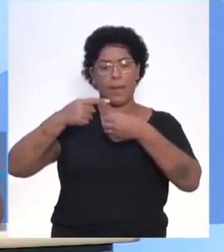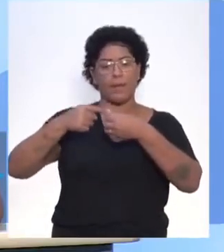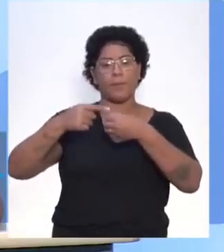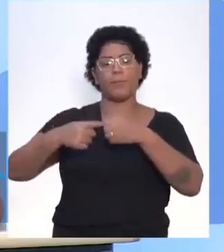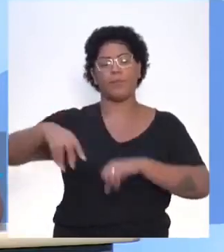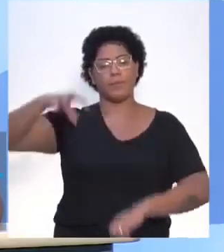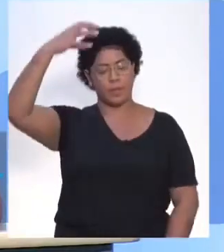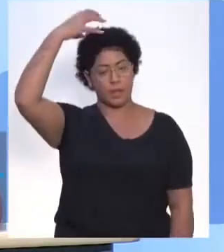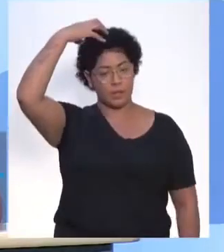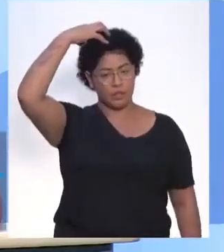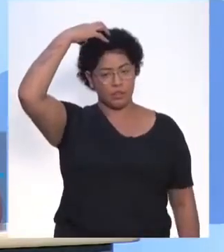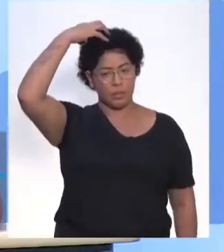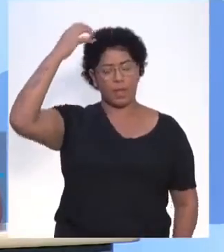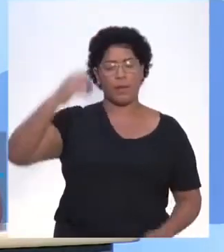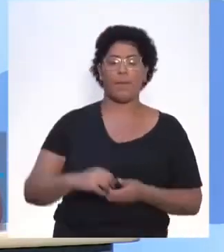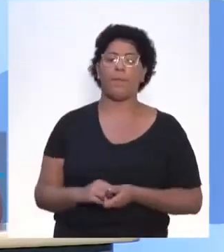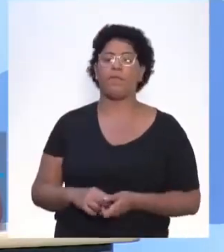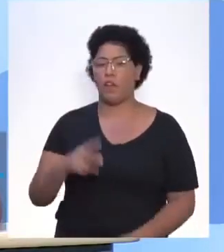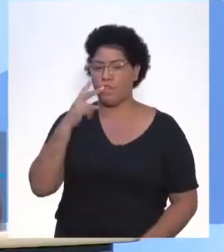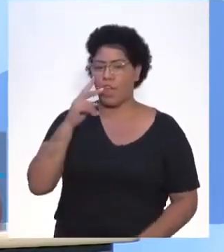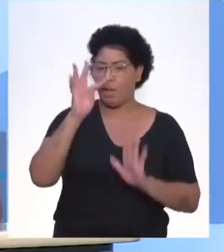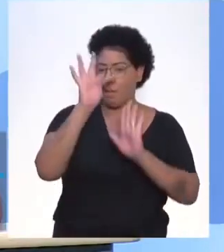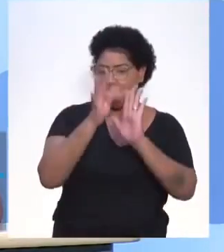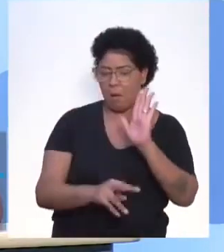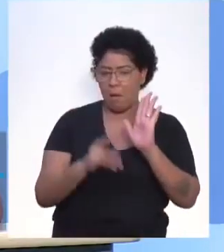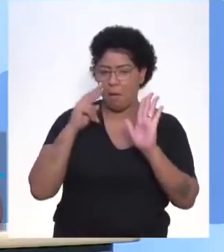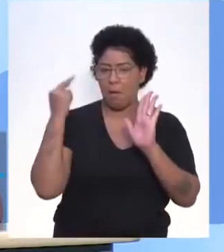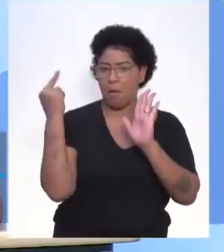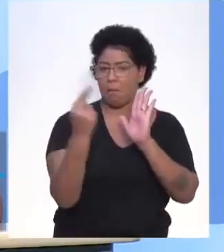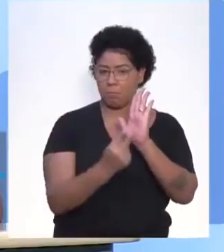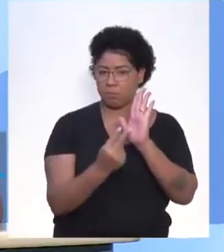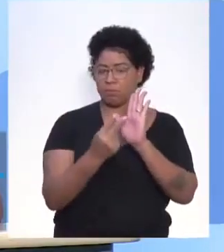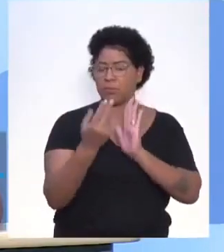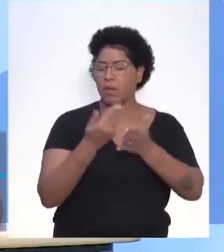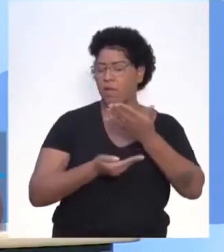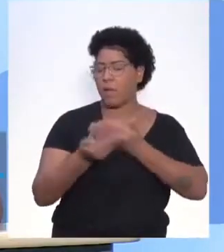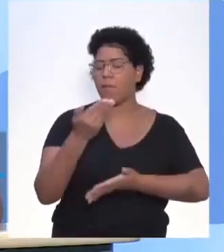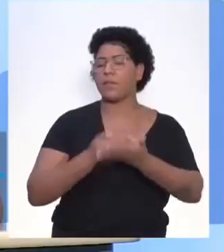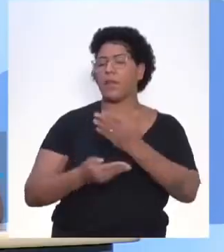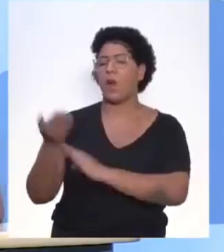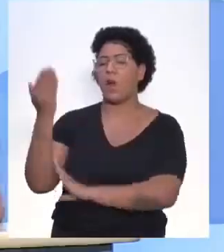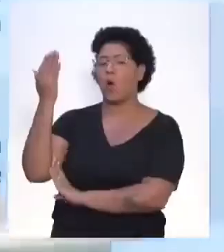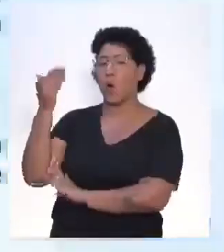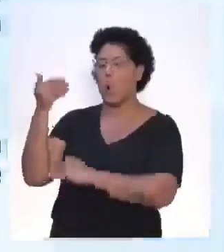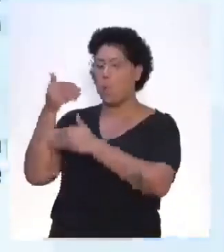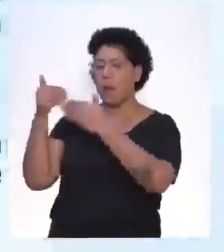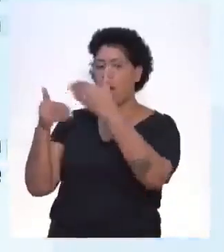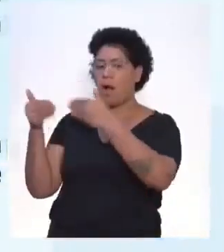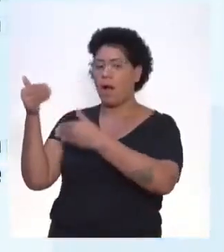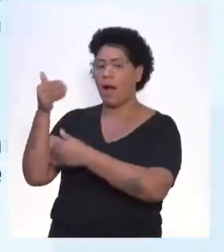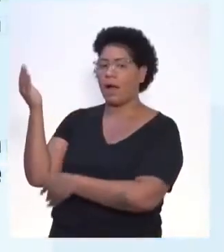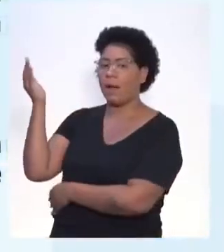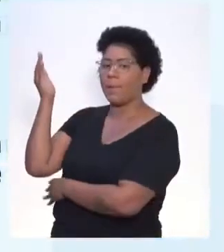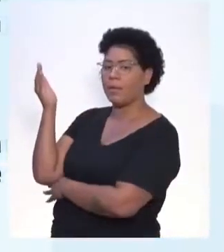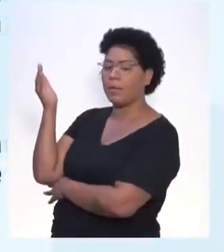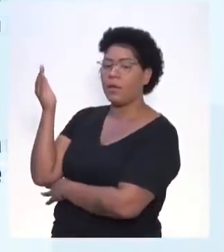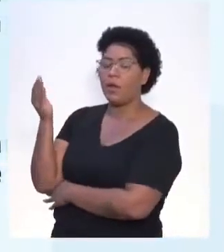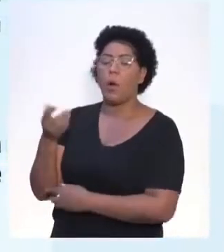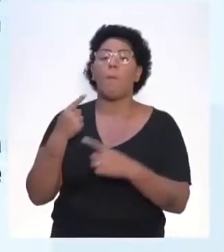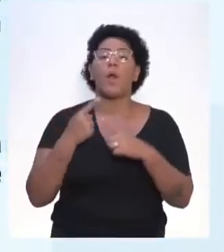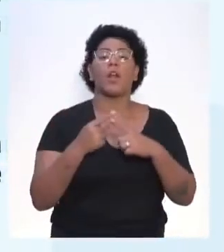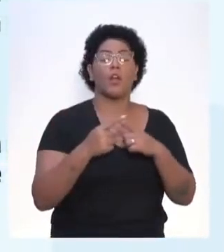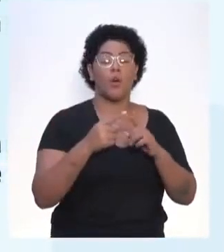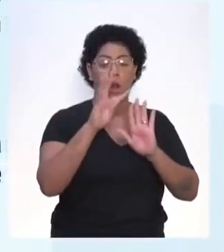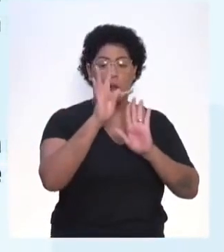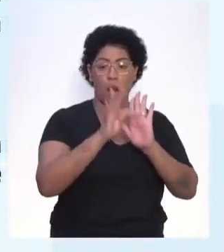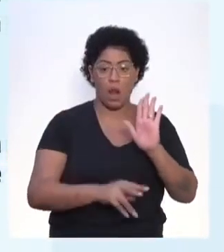que acerca da nossa leitura a gente vai fazer a primeira interação. Dá uma olhada na tela. Então, o que nós acabamos de